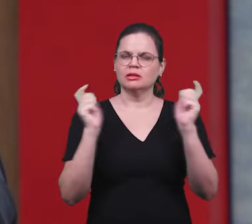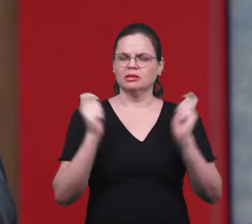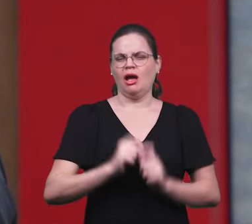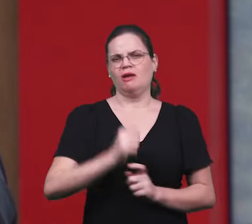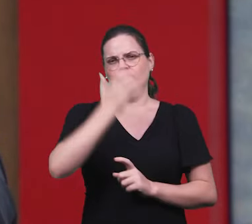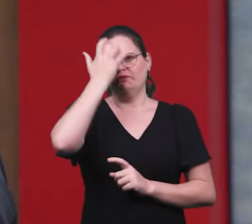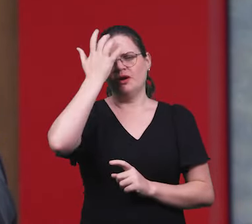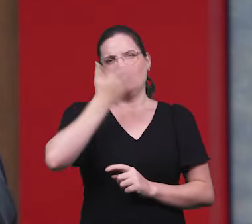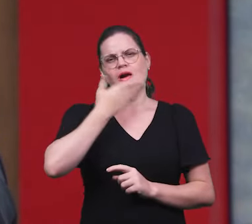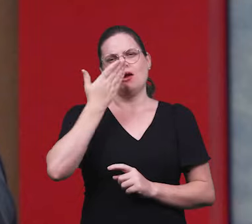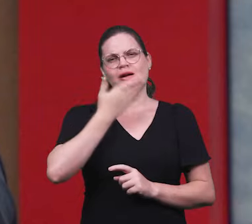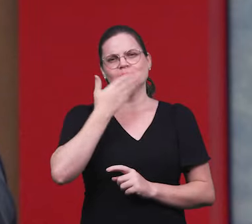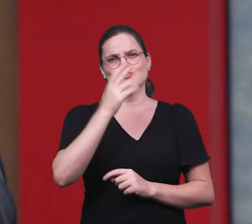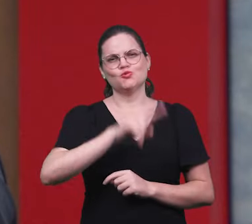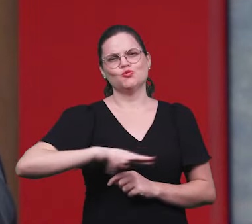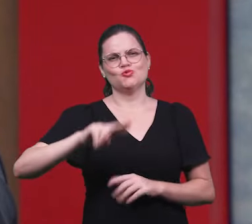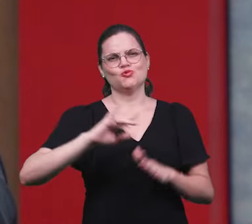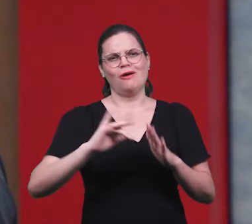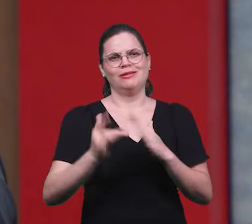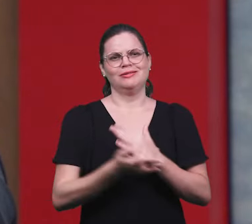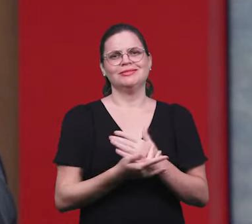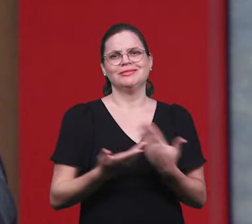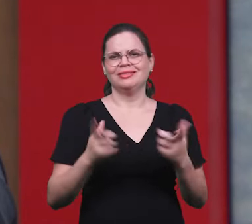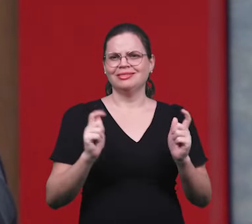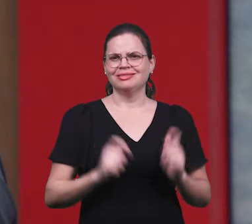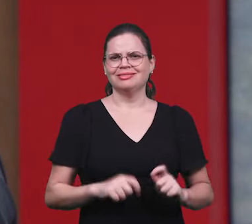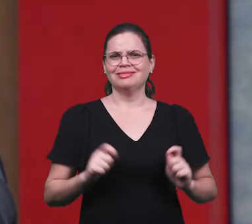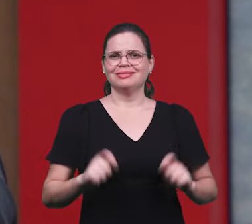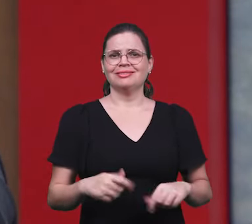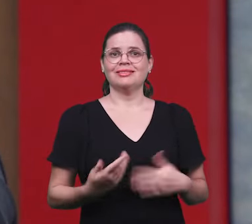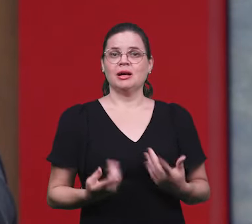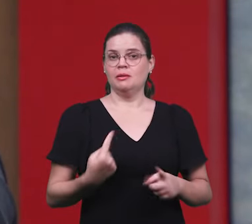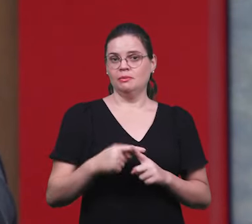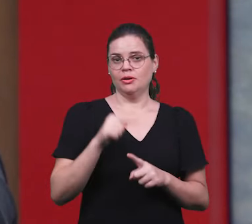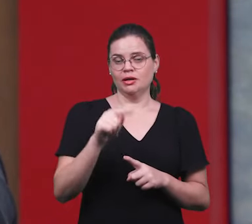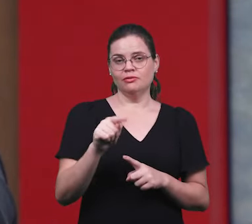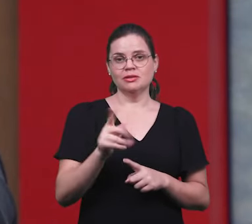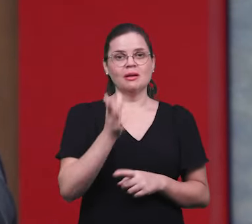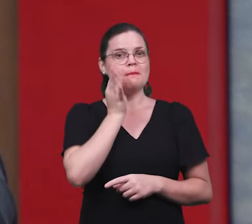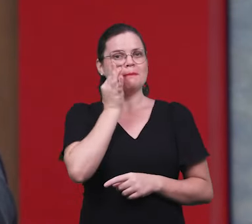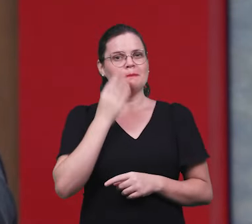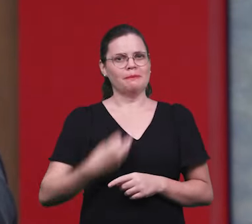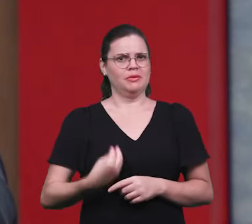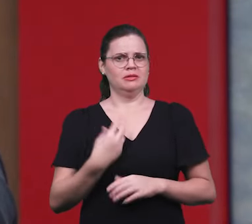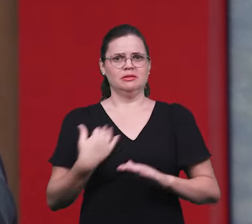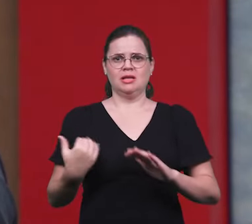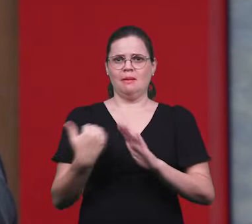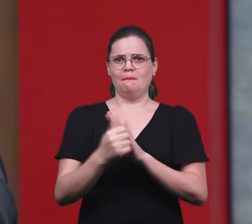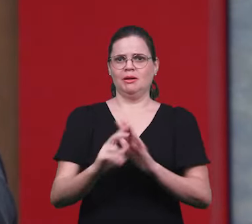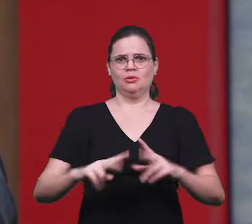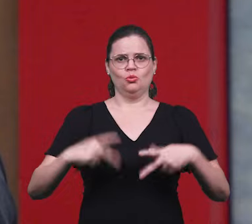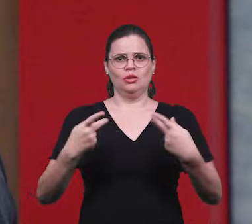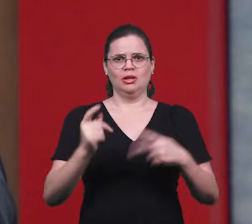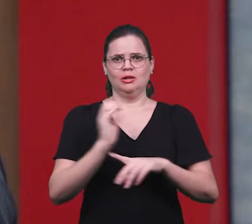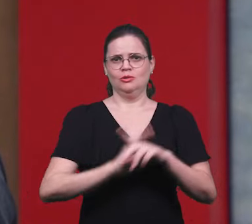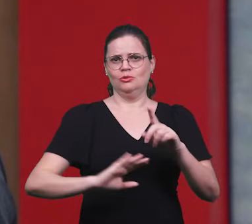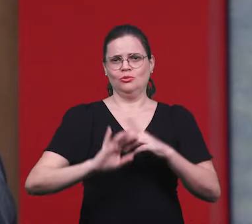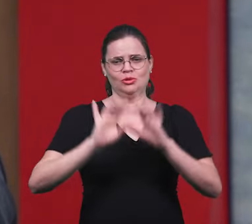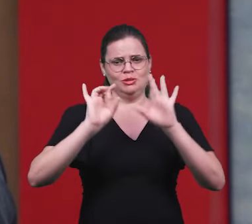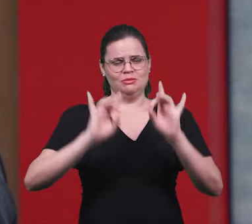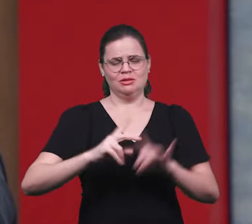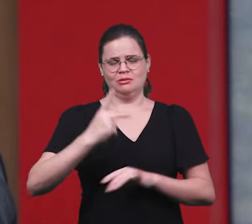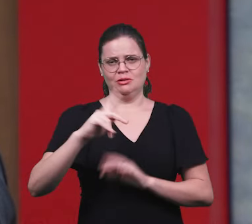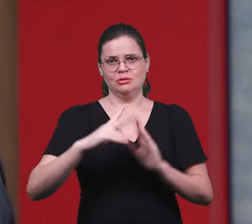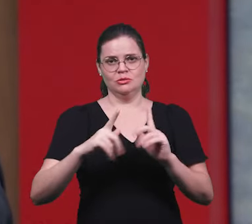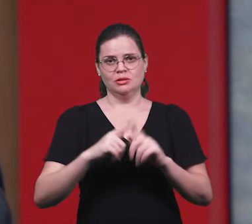muito grande, porque você está falando com quem não está pessoalmente com você, você está mandando um link, é um culto especial que vai ter na sua